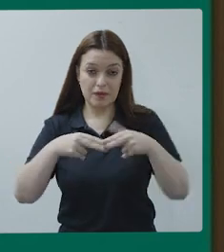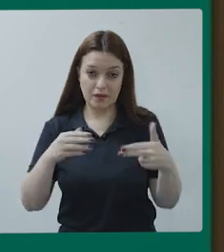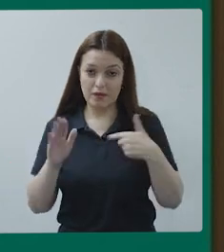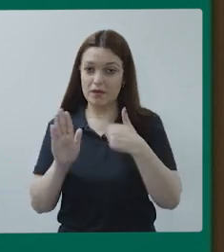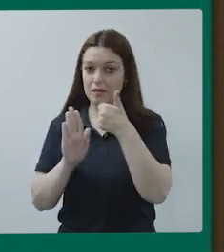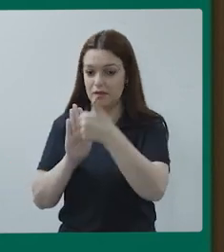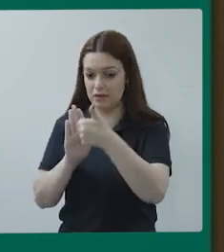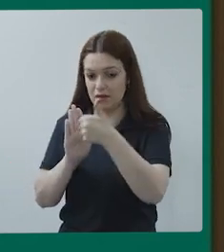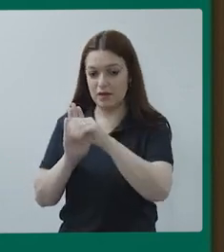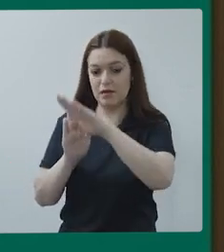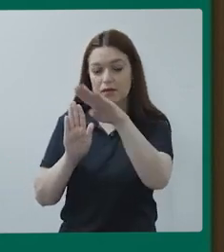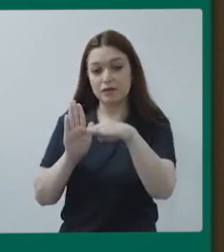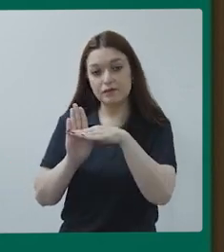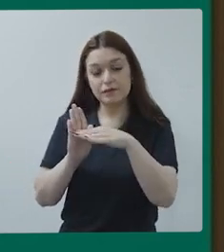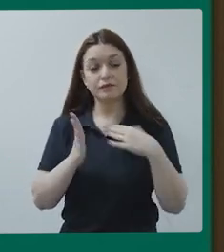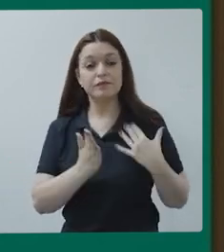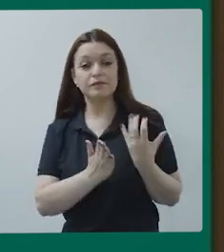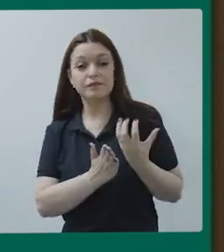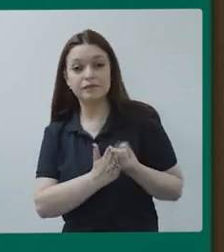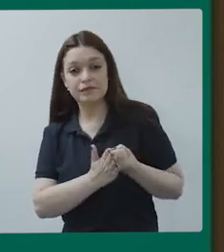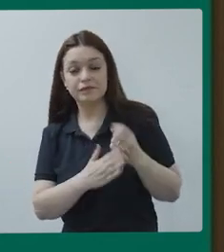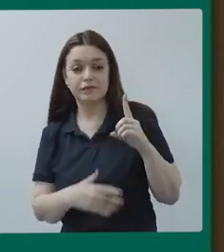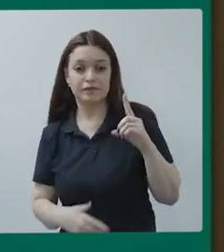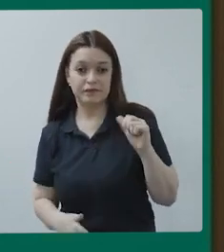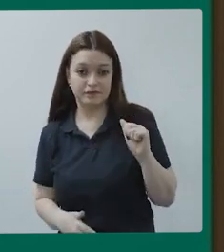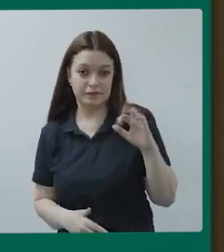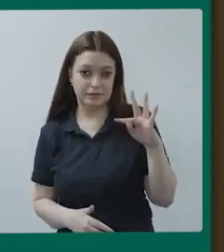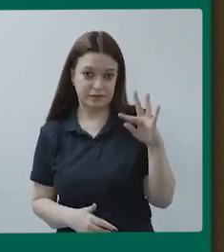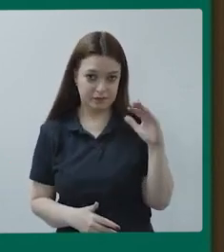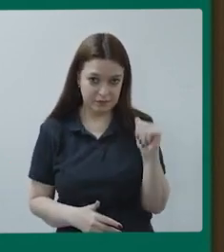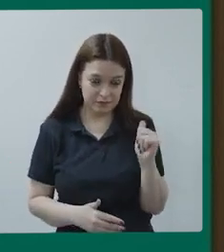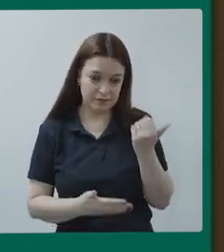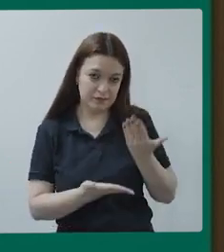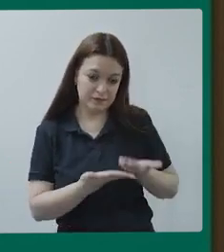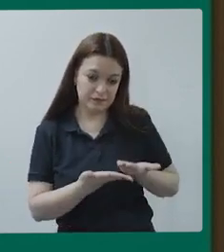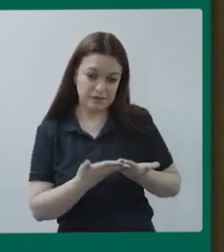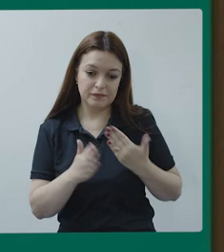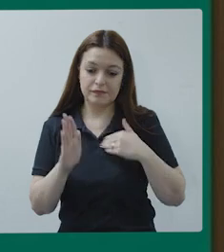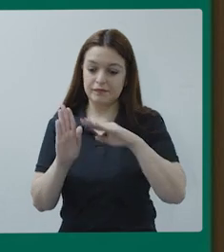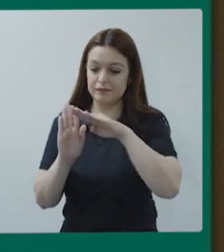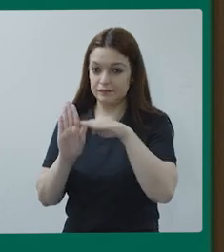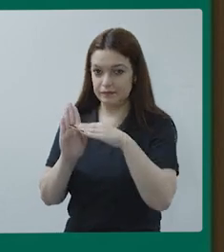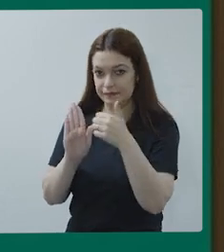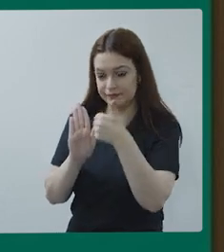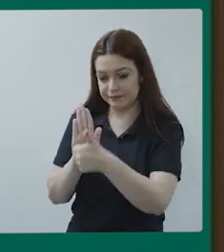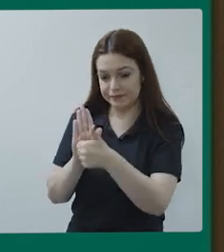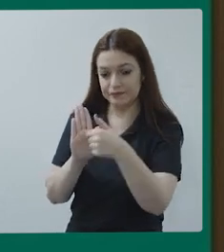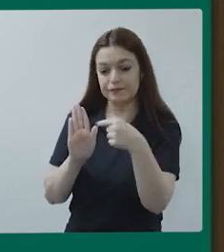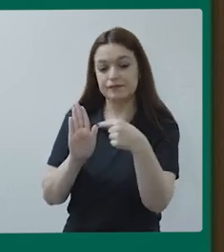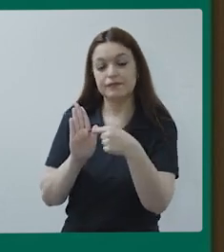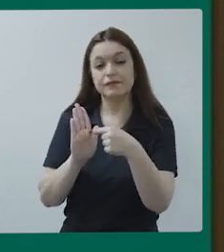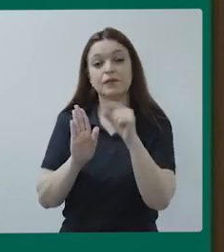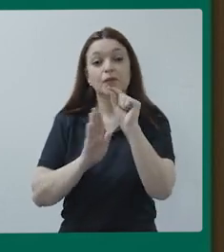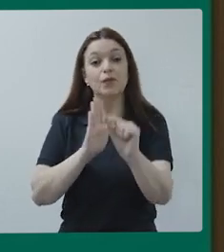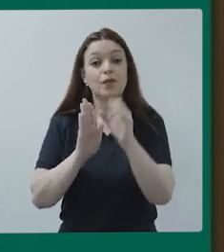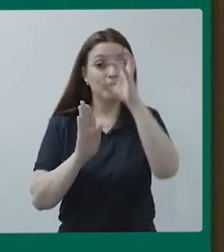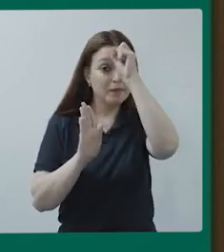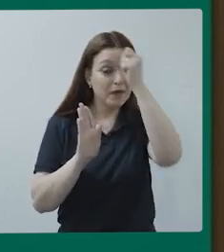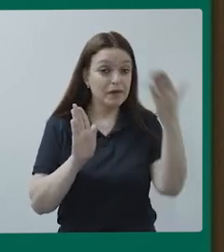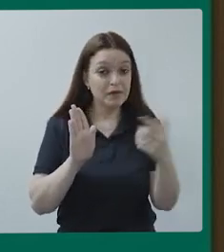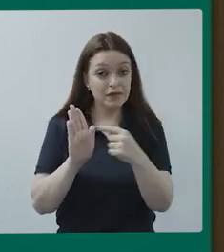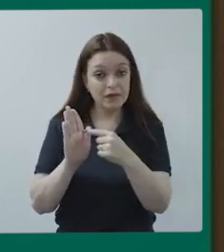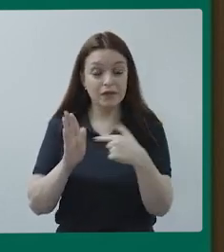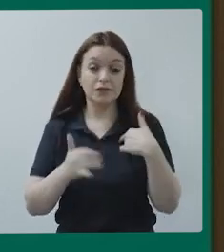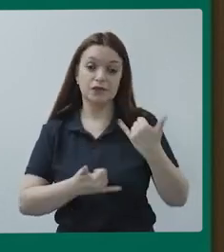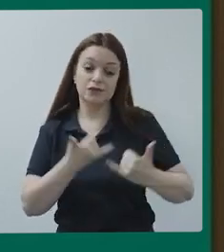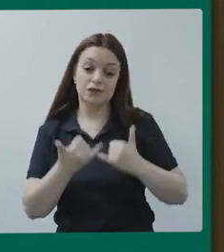materiais. Registramos a data e a aula, o que vamos aprender hoje, vamos